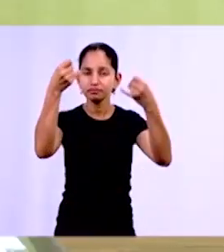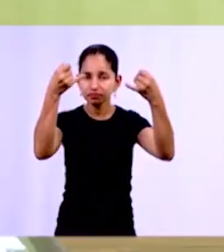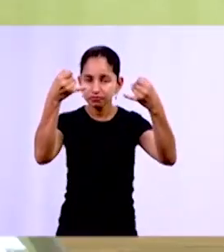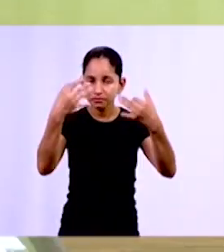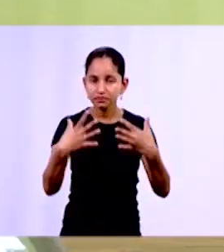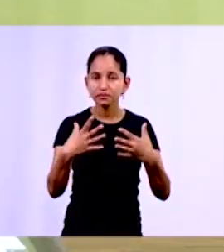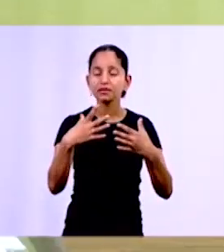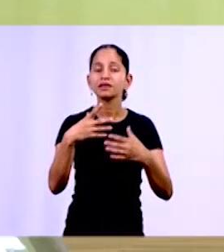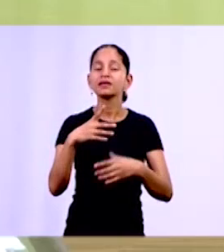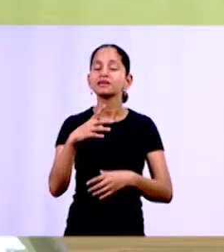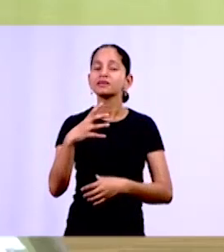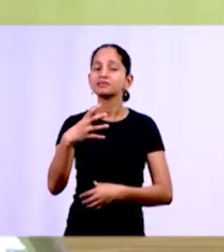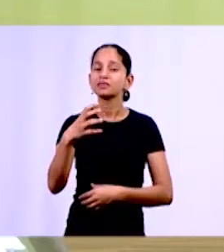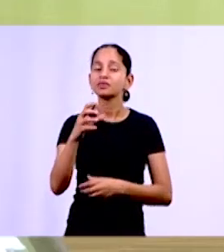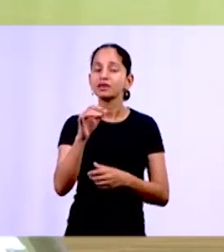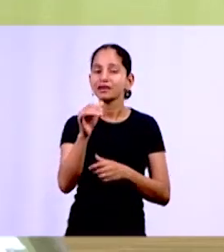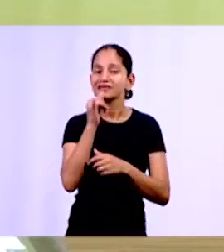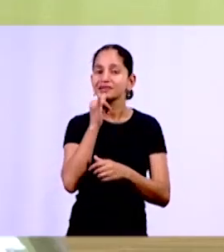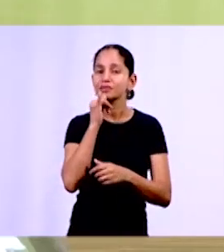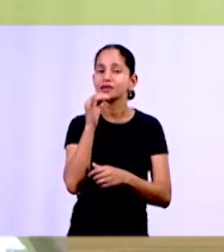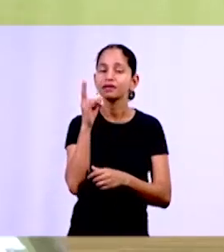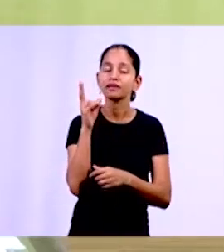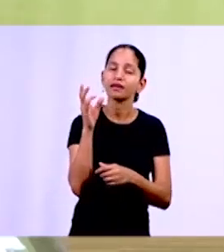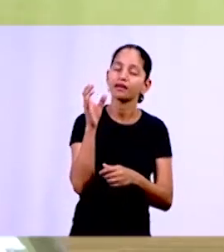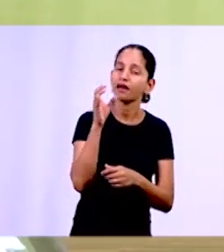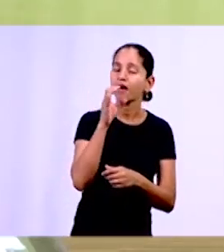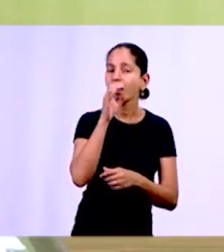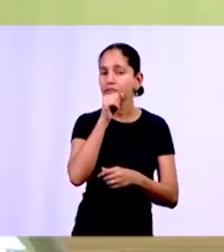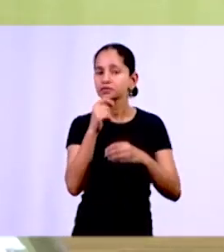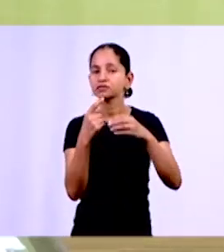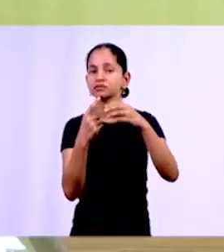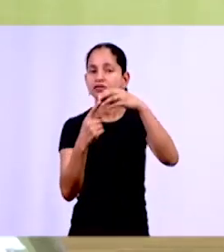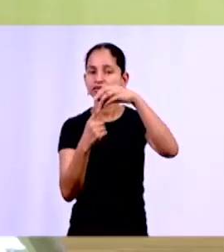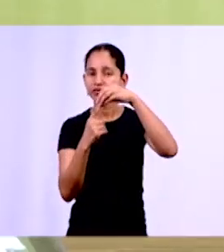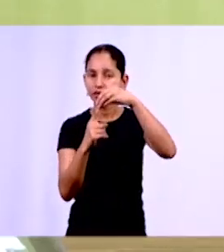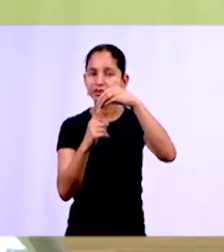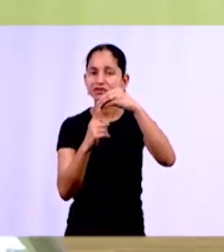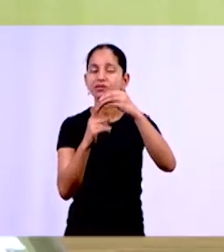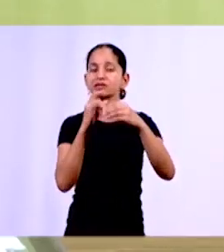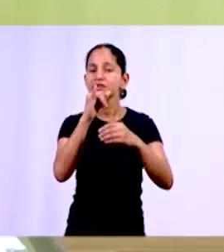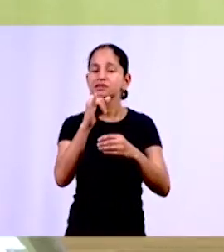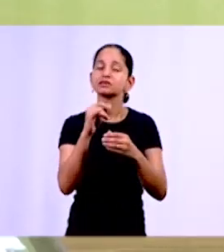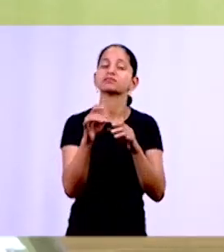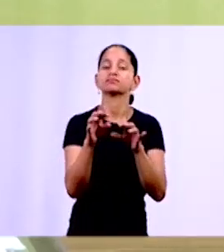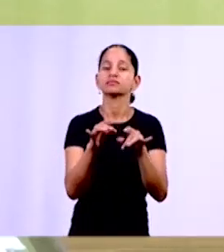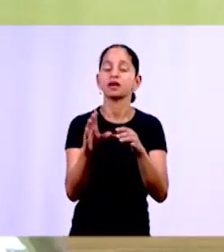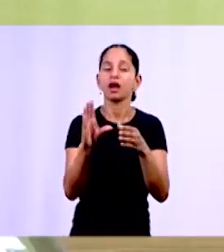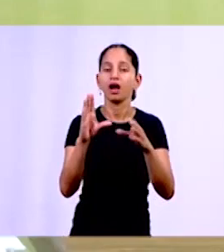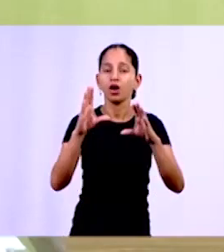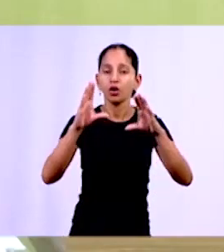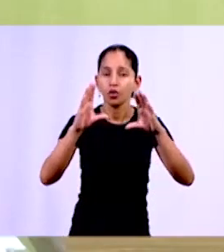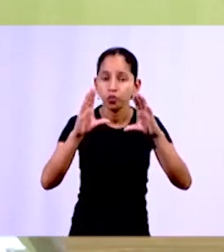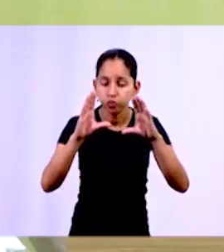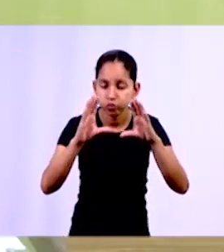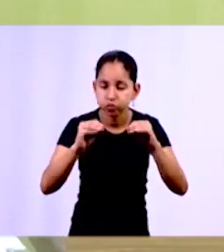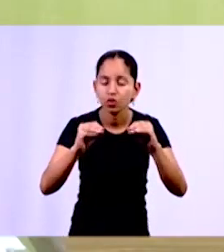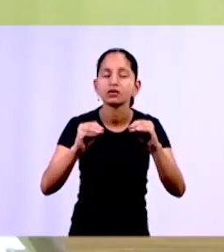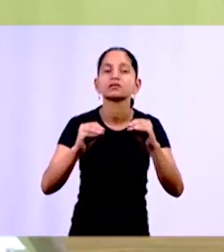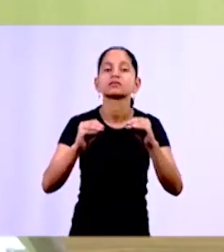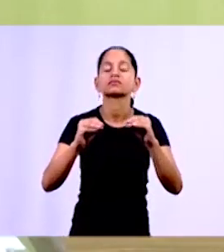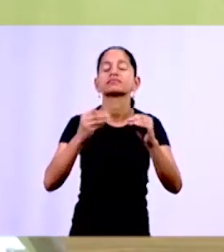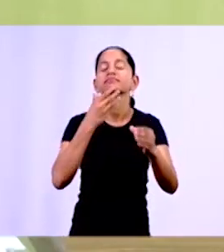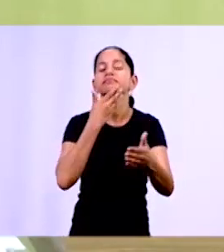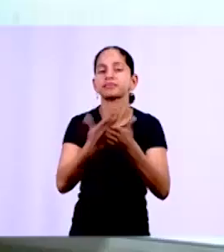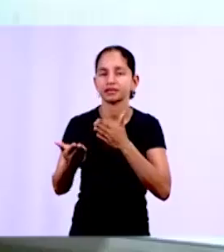dessa memória é ser volátil, ou seja, os dados são perdidos toda vez aí que o computador é desligado ou que você tenha que reiniciar a